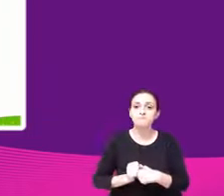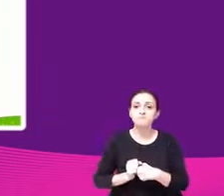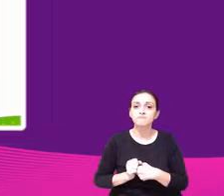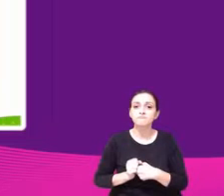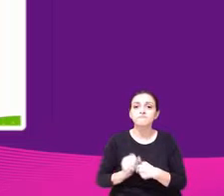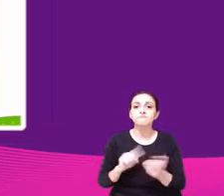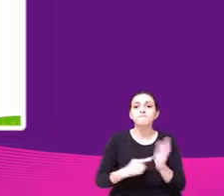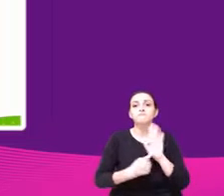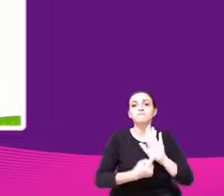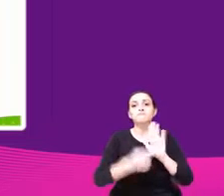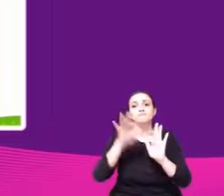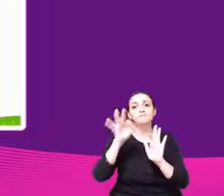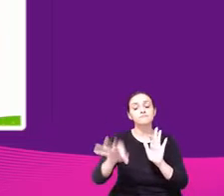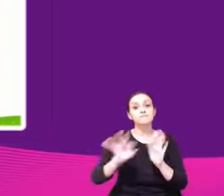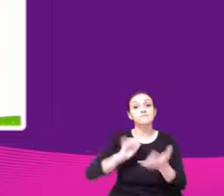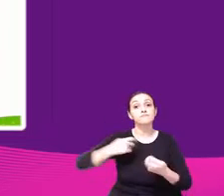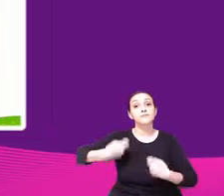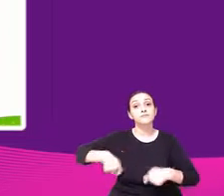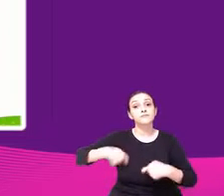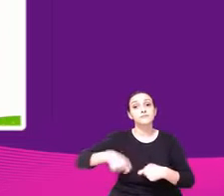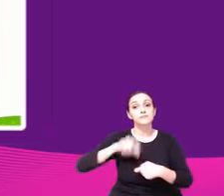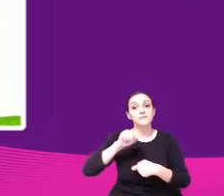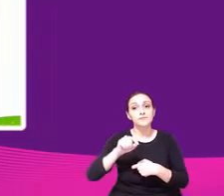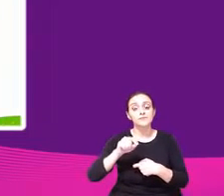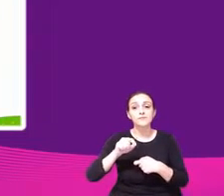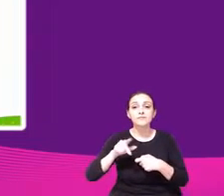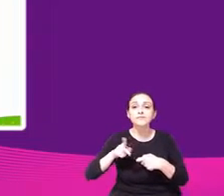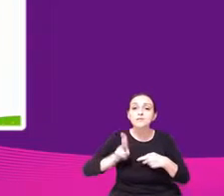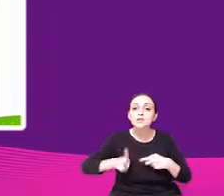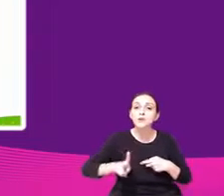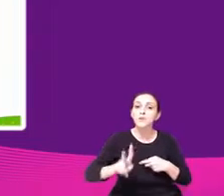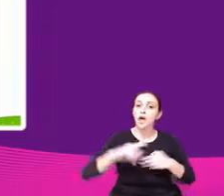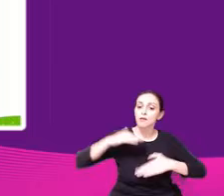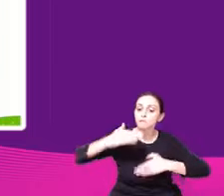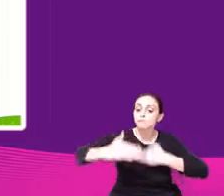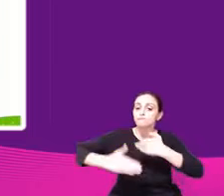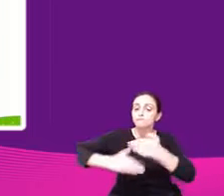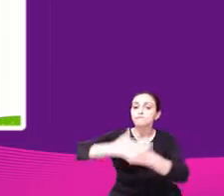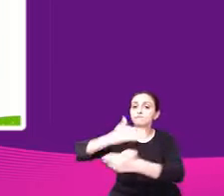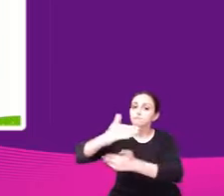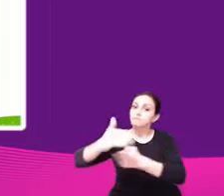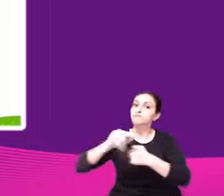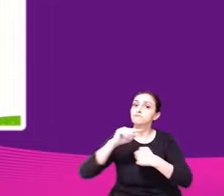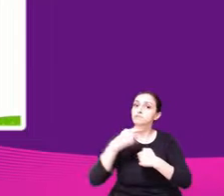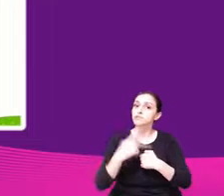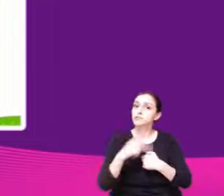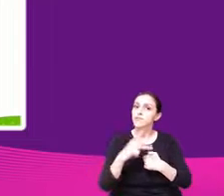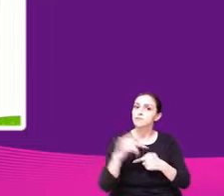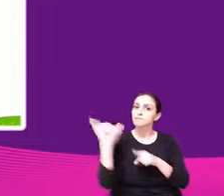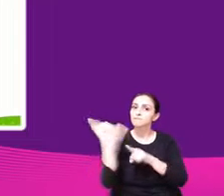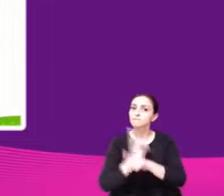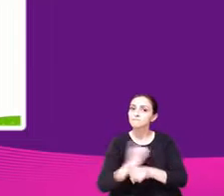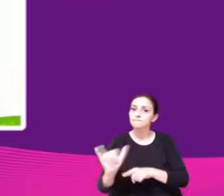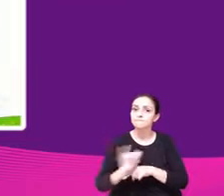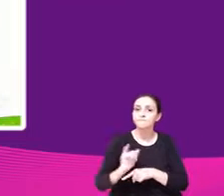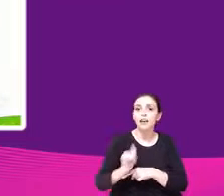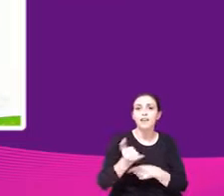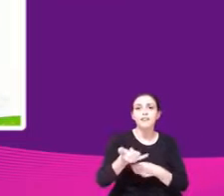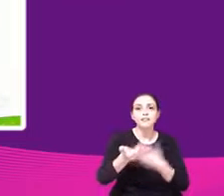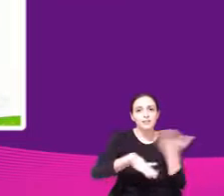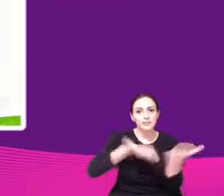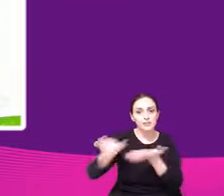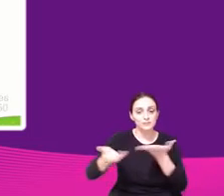né, a necessidade de continuar evoluindo no desenvolvimento de estratégias terapêuticas para essa população.